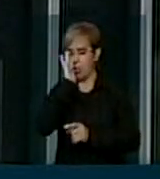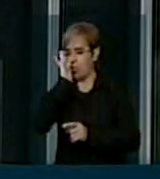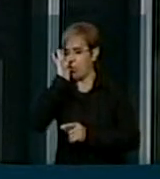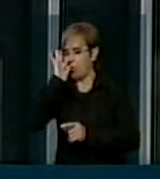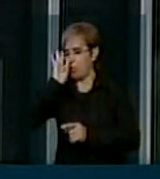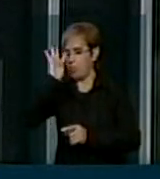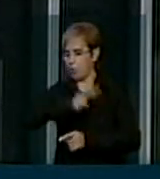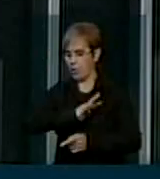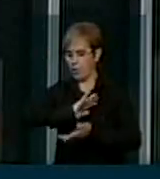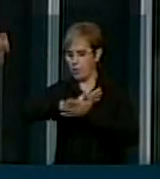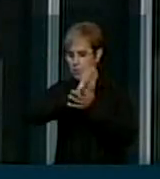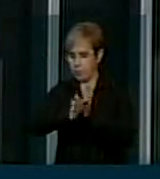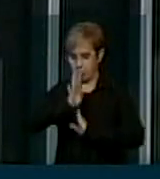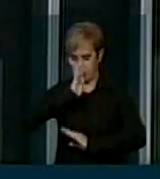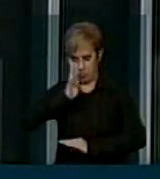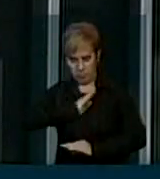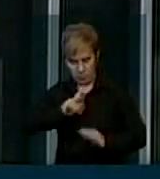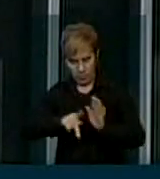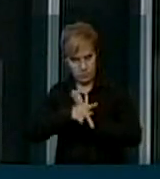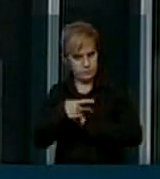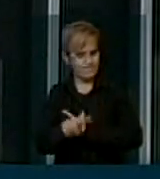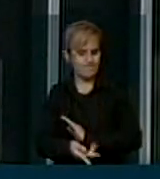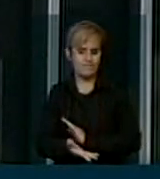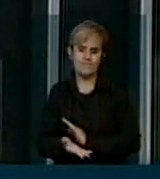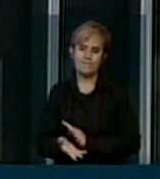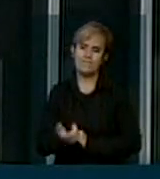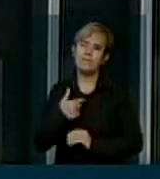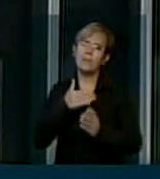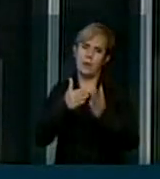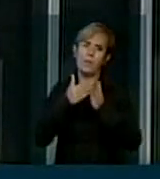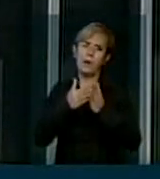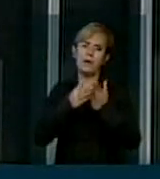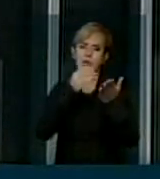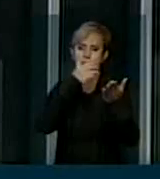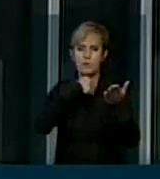desumanizarmos. E eu peço a Vossa Excelência